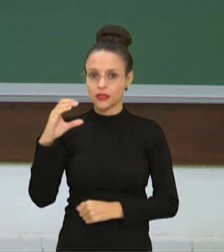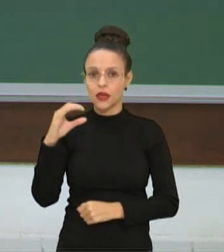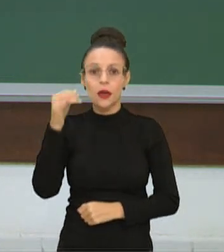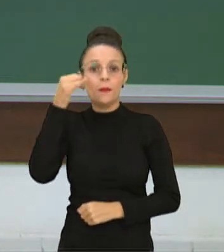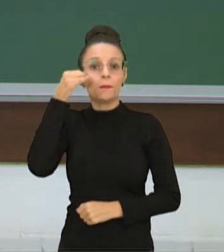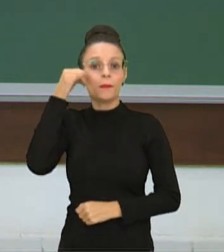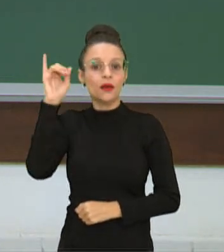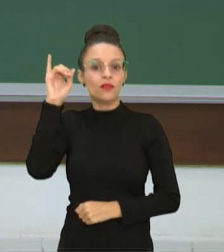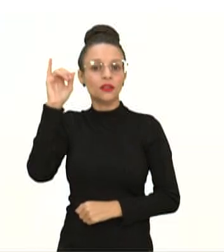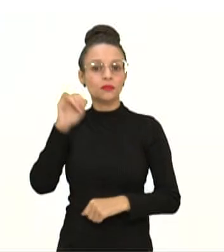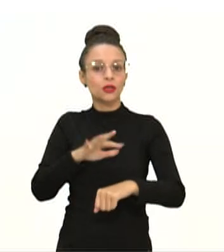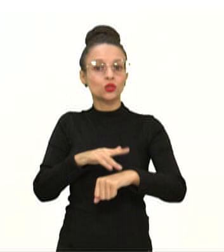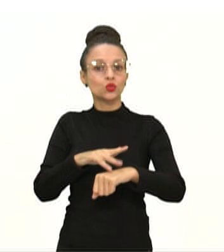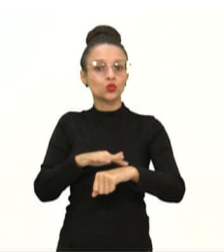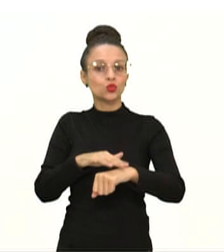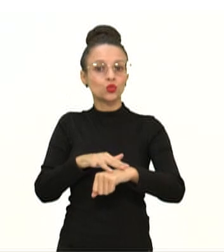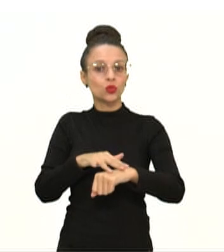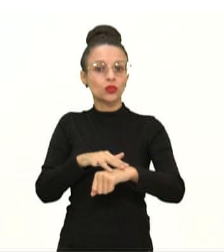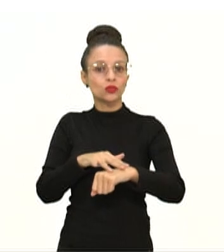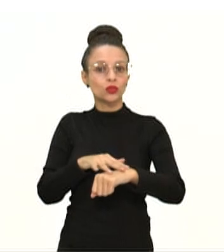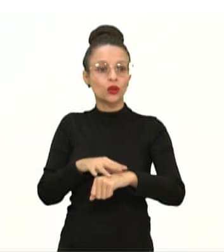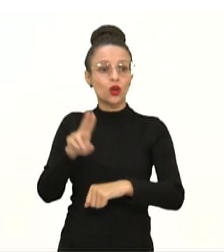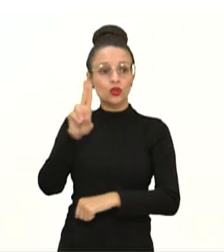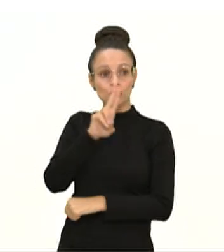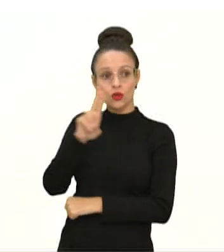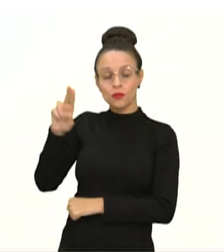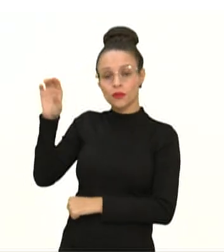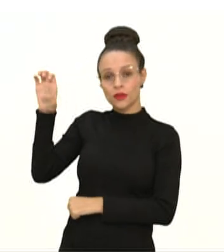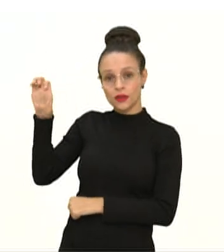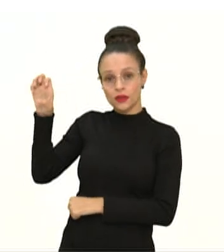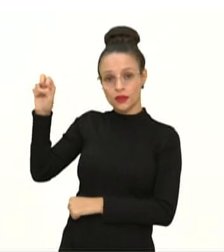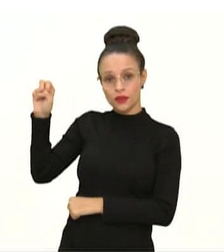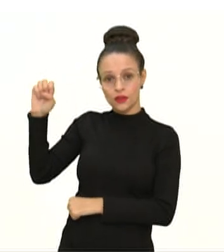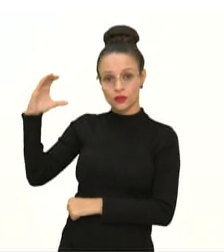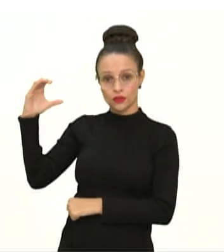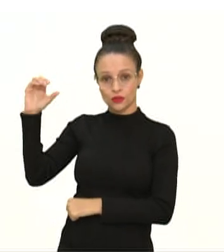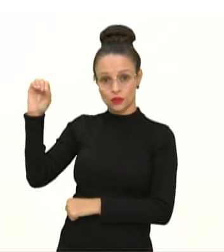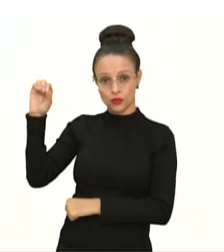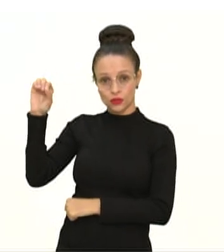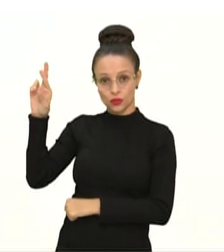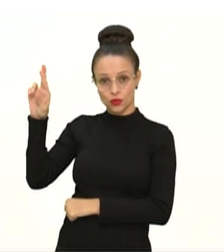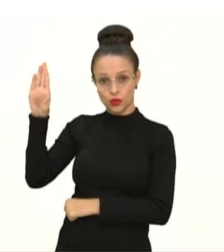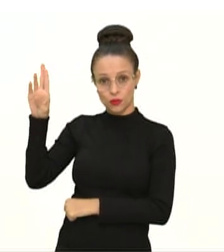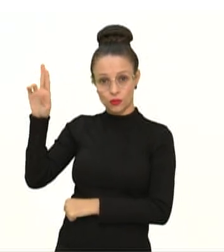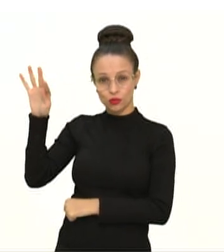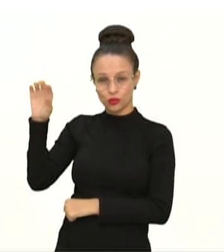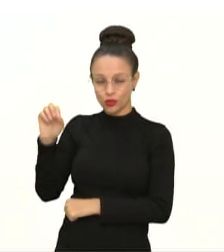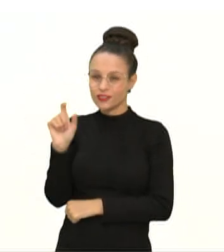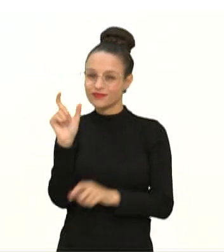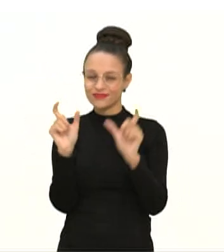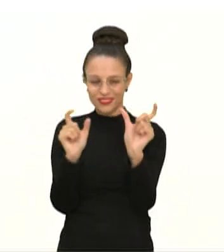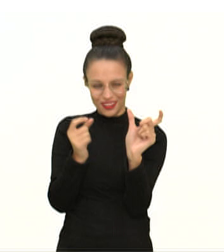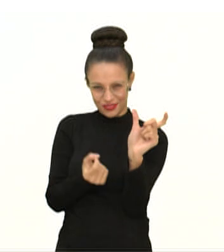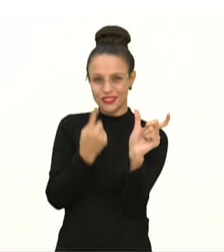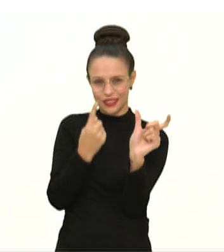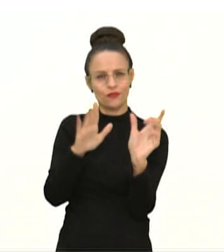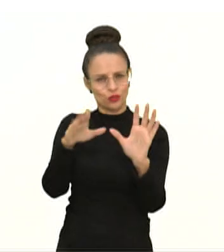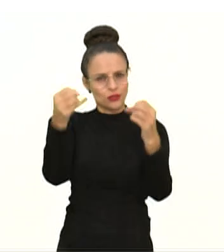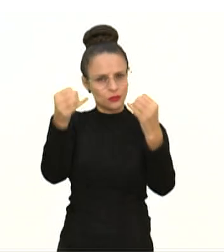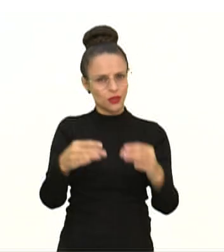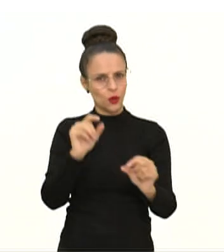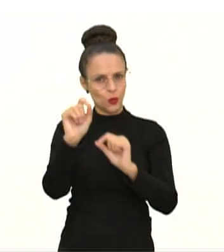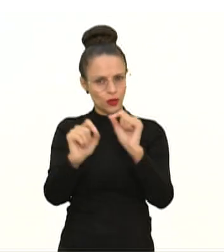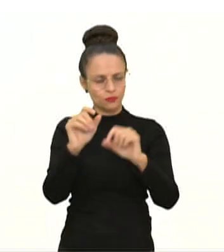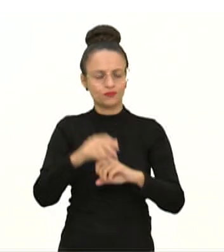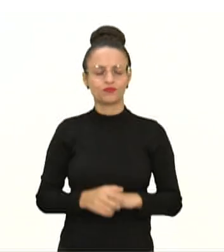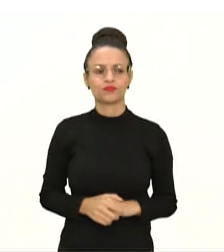uma doença chamada de escorbuto. Esse nome esquisito, eu já vou te explicar o que é essa doença.